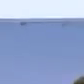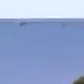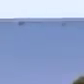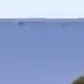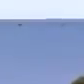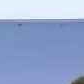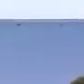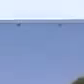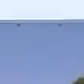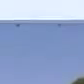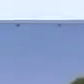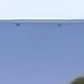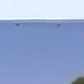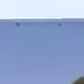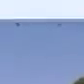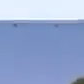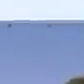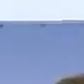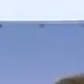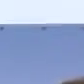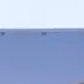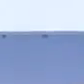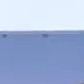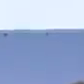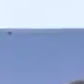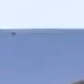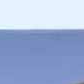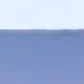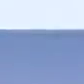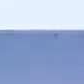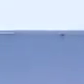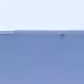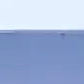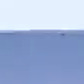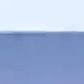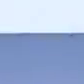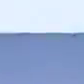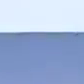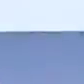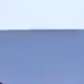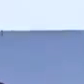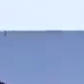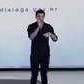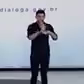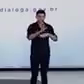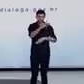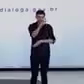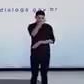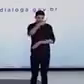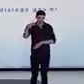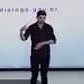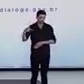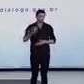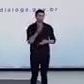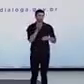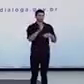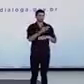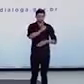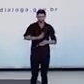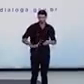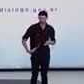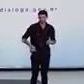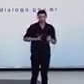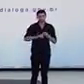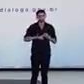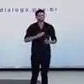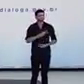meu. Alô, som. Meu boa tarde a todas e todos, boa tarde, presidenta, demais ministro, governador. É sempre um